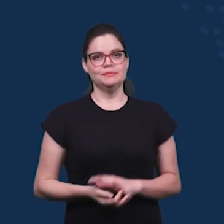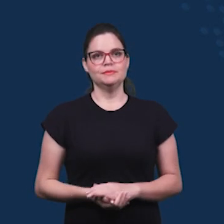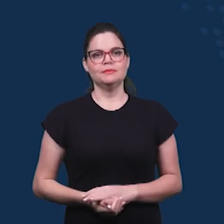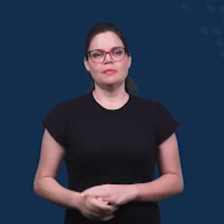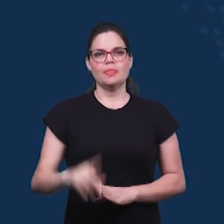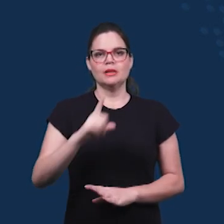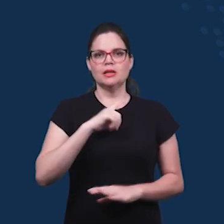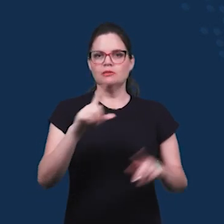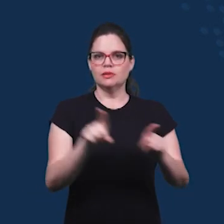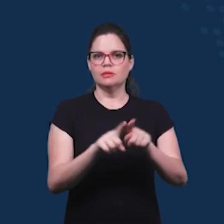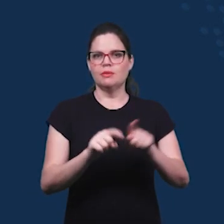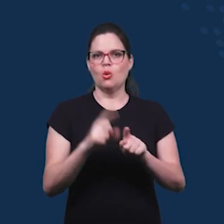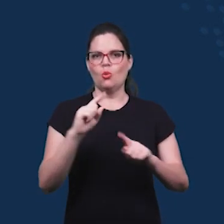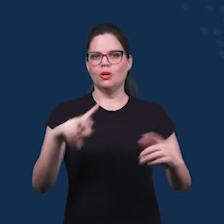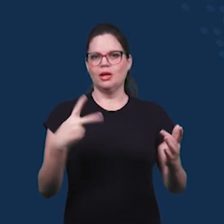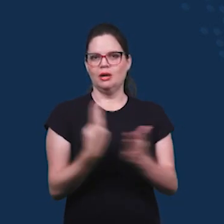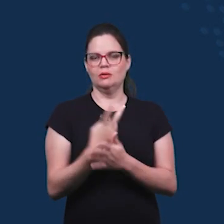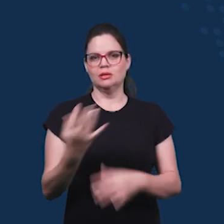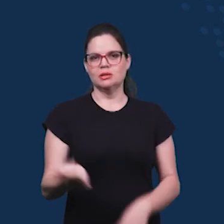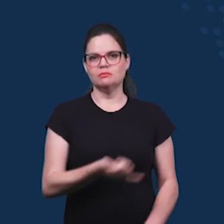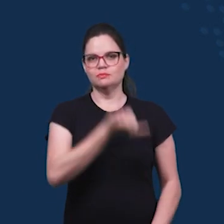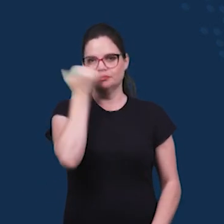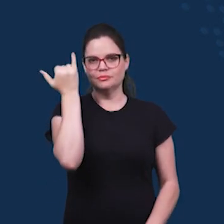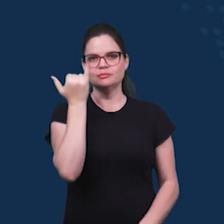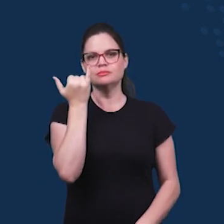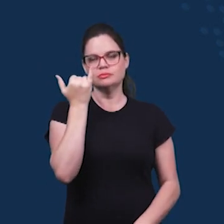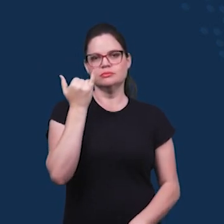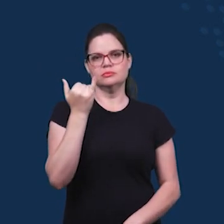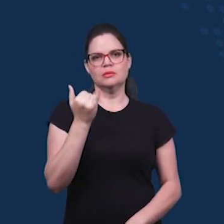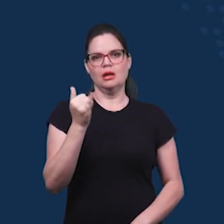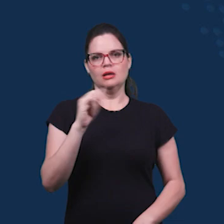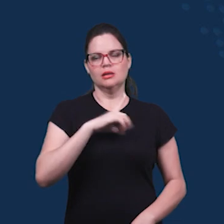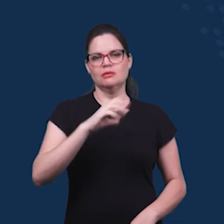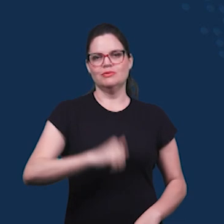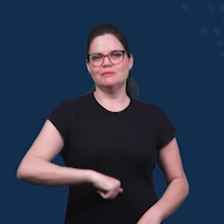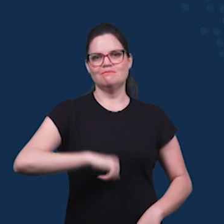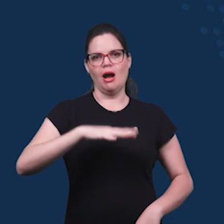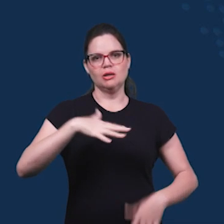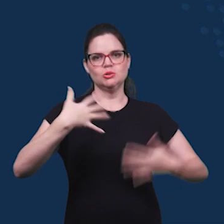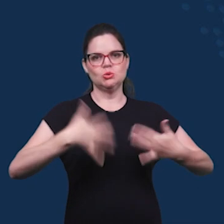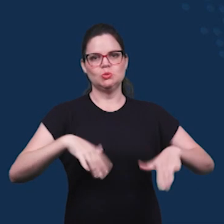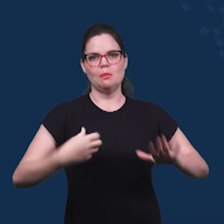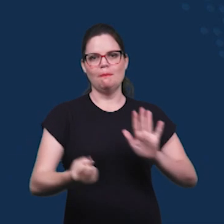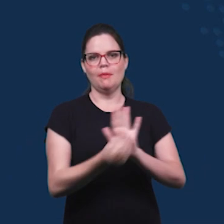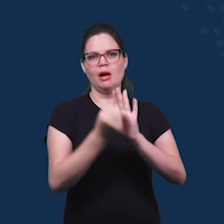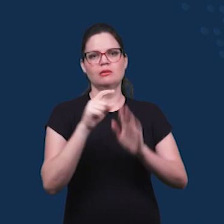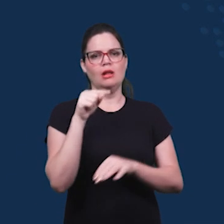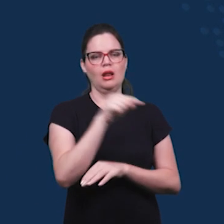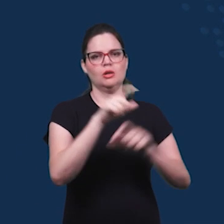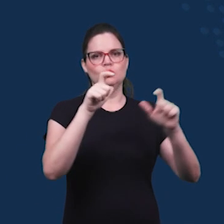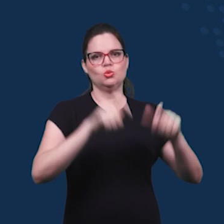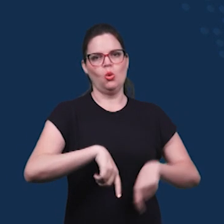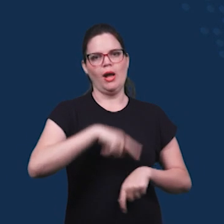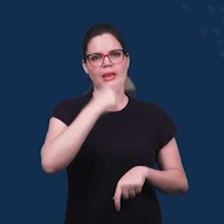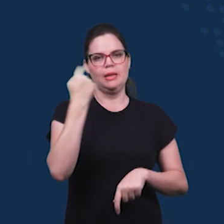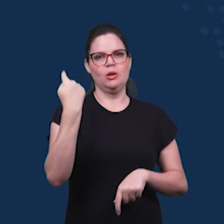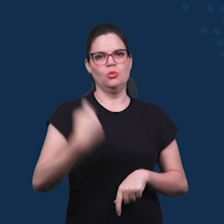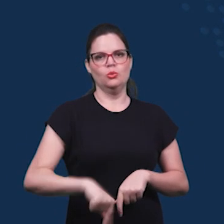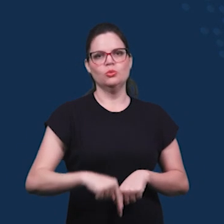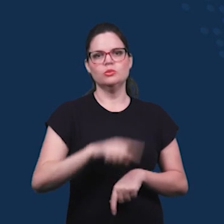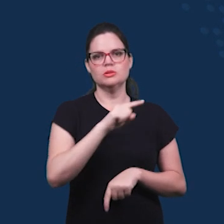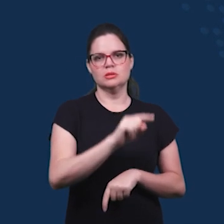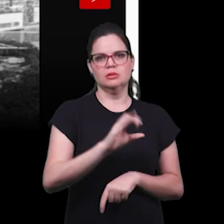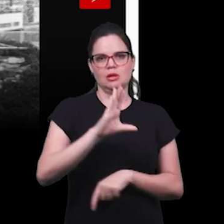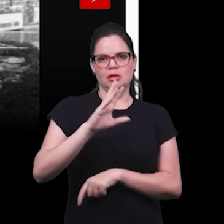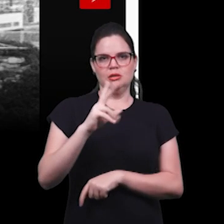inclusive, que foi muito impactante para esse tipo de poluição foi o acidente da usina de Chernobyl,